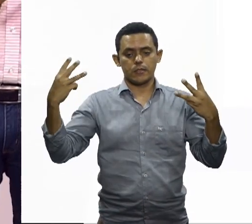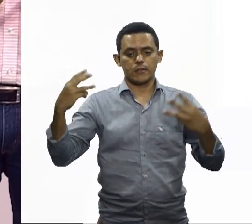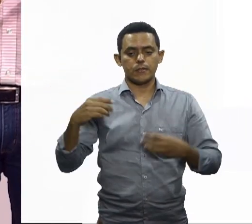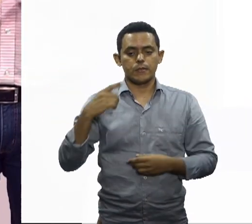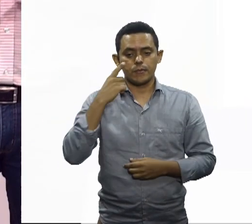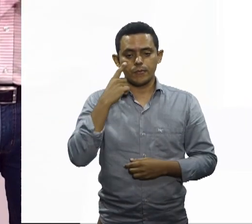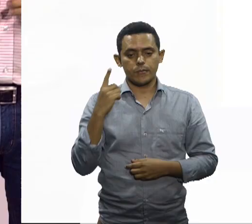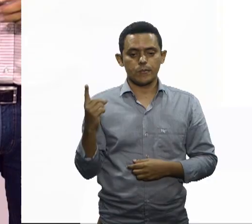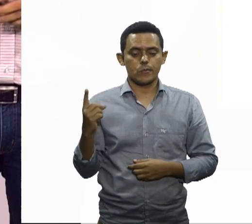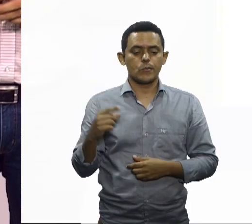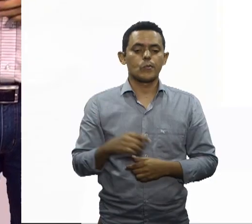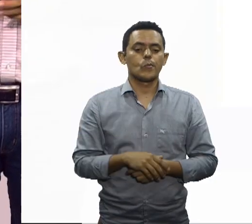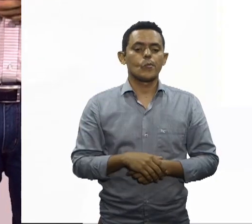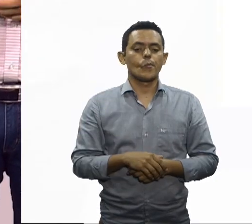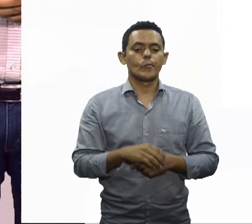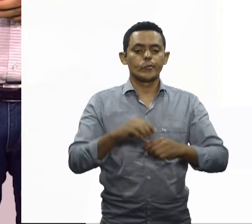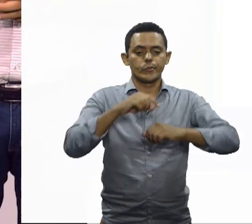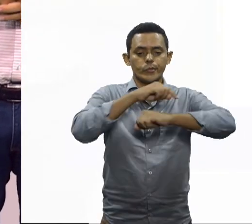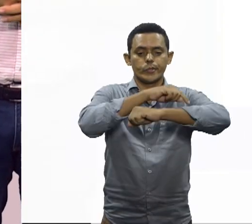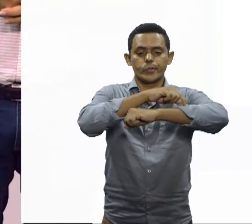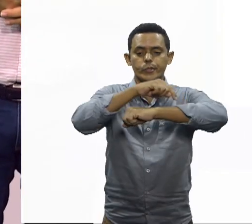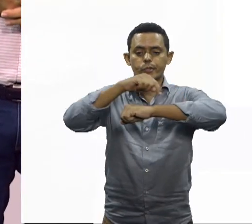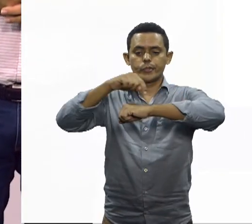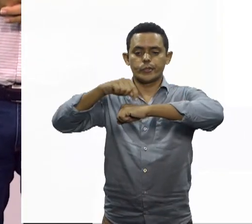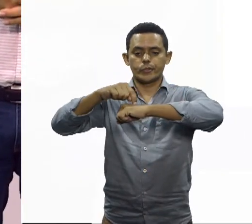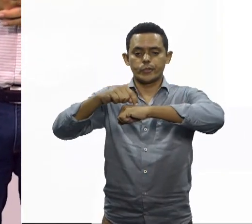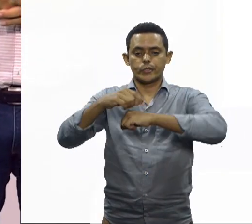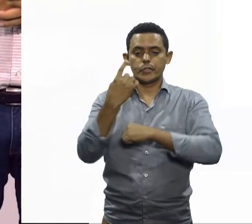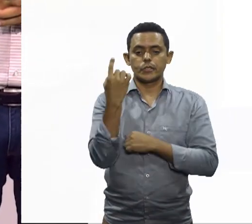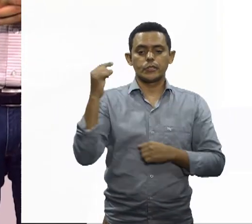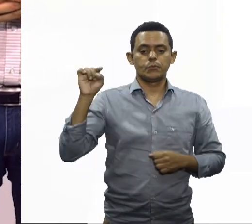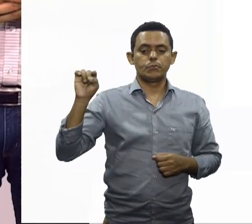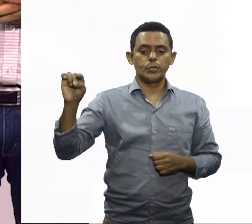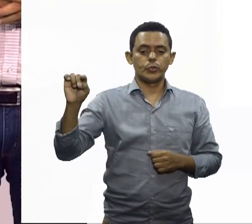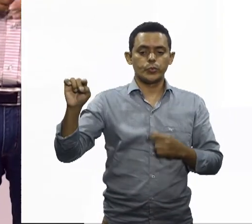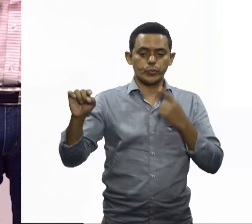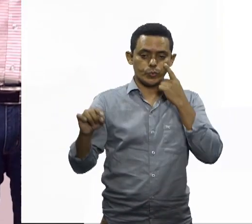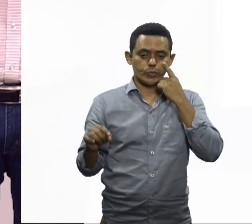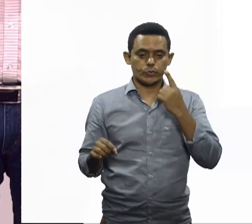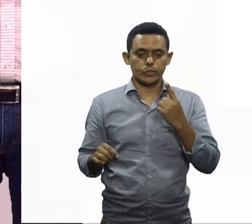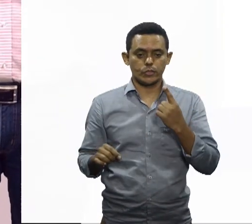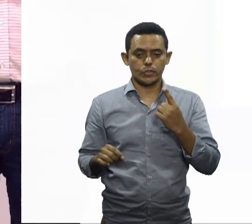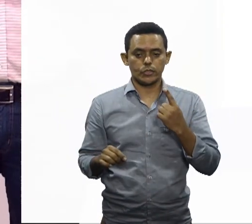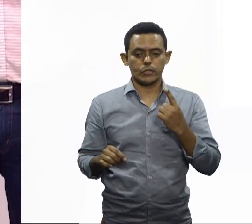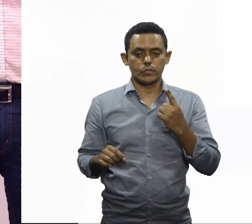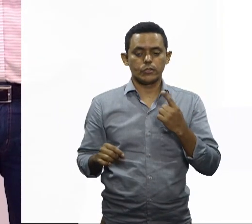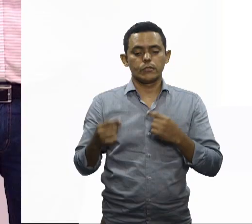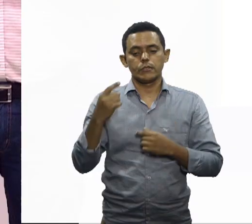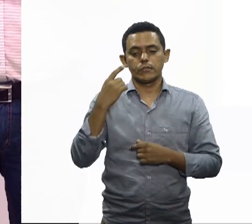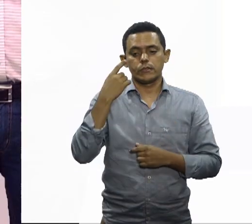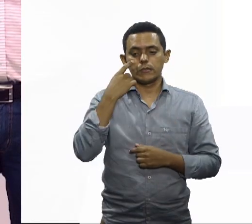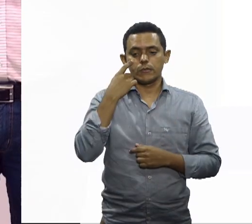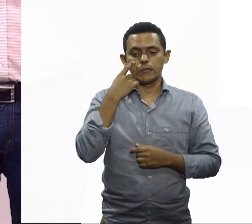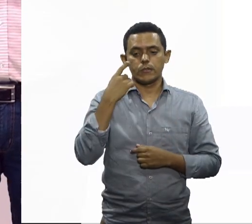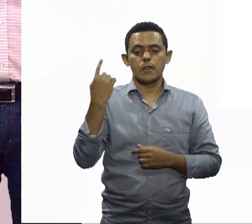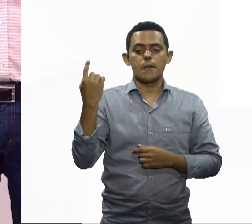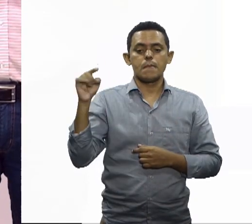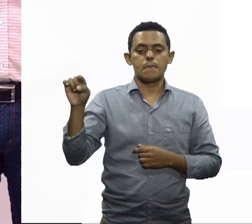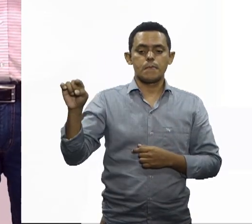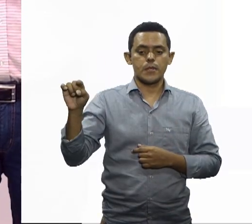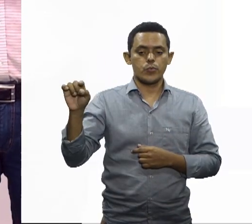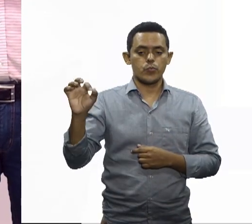para decímetros cúbicos, então, nesse caso, eu tenho que multiplicar. Se eu estou indo para a direita, eu tenho